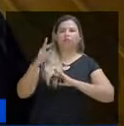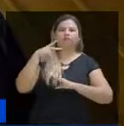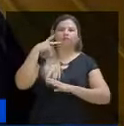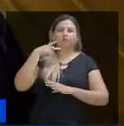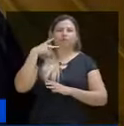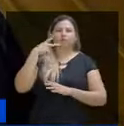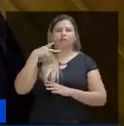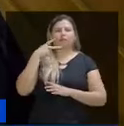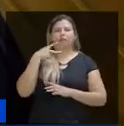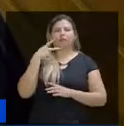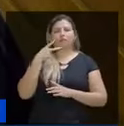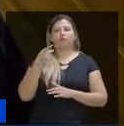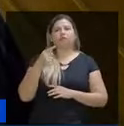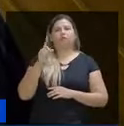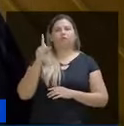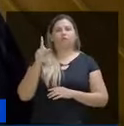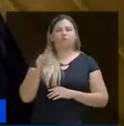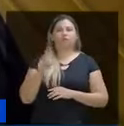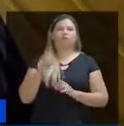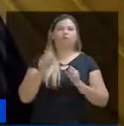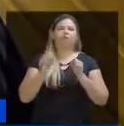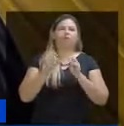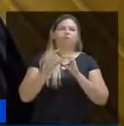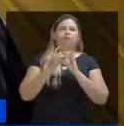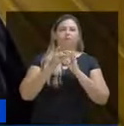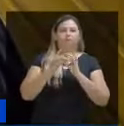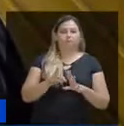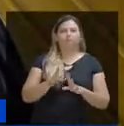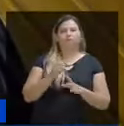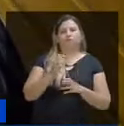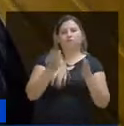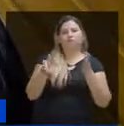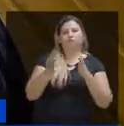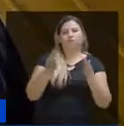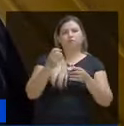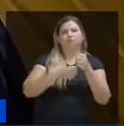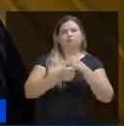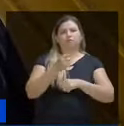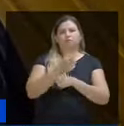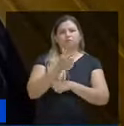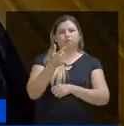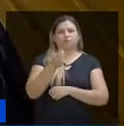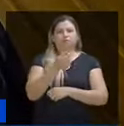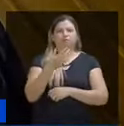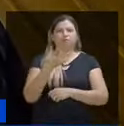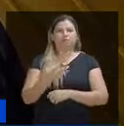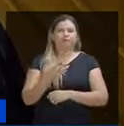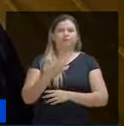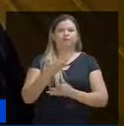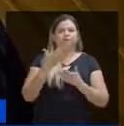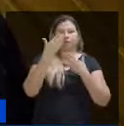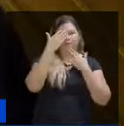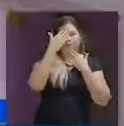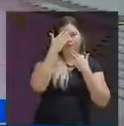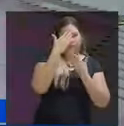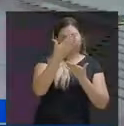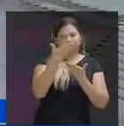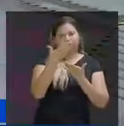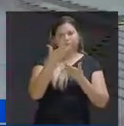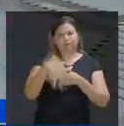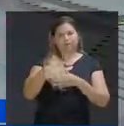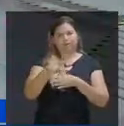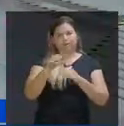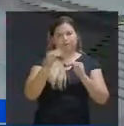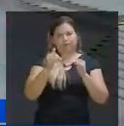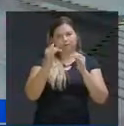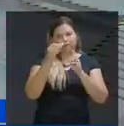universal das eleições de 2024. Era isso, excelência. Muito obrigado.